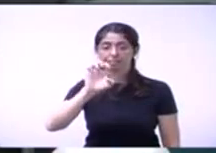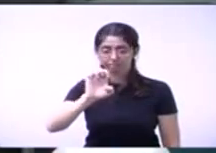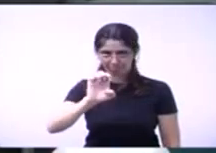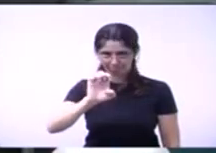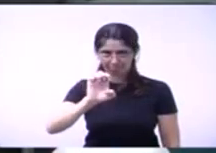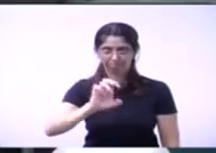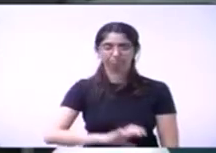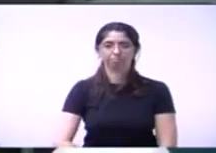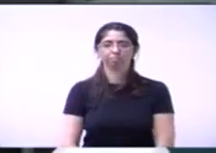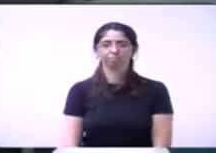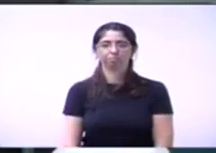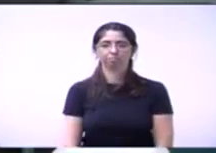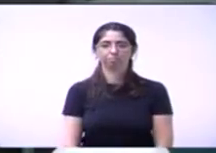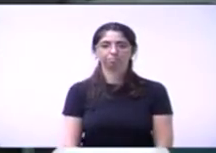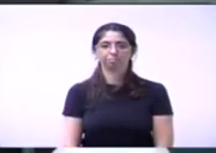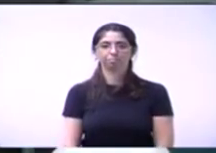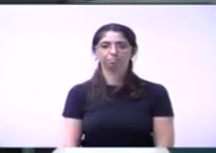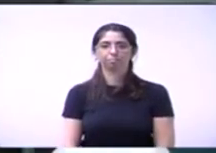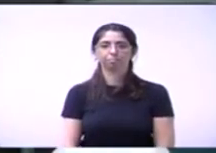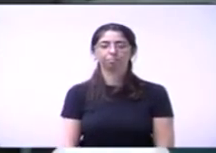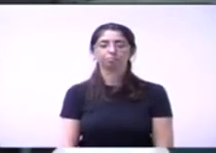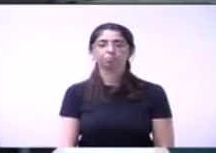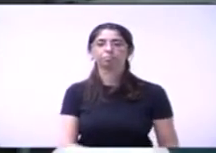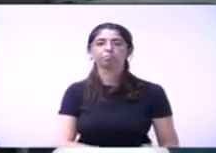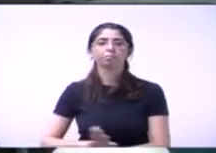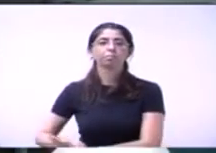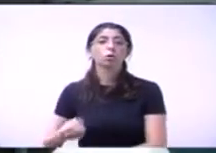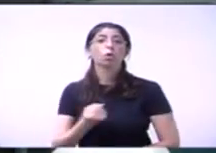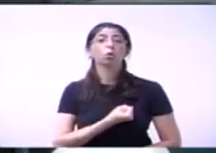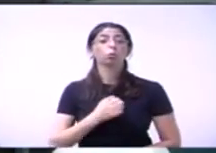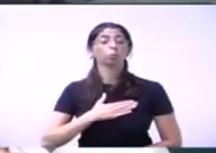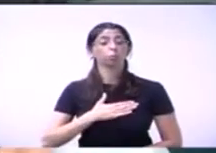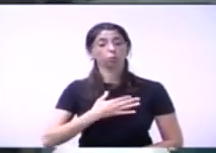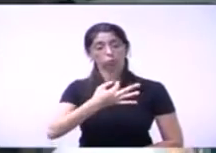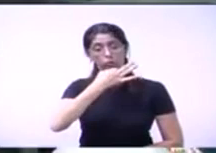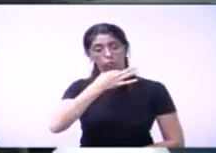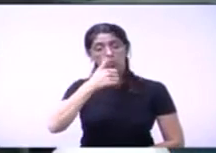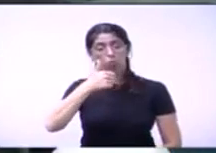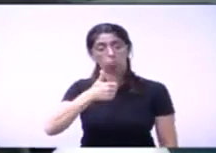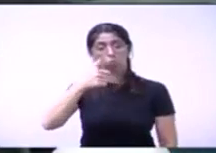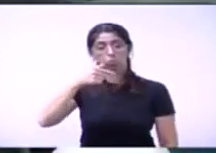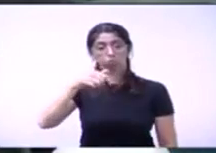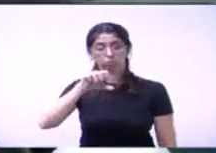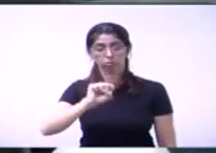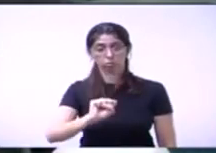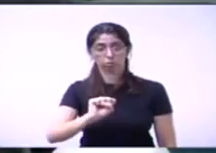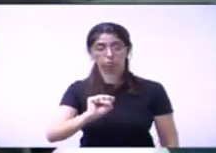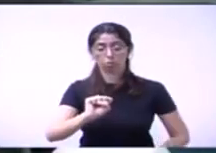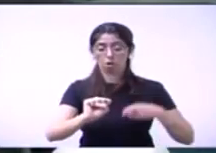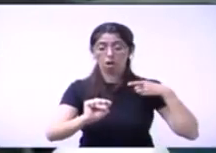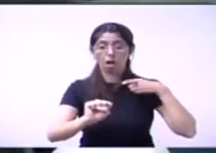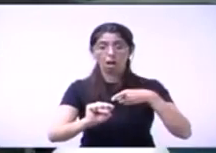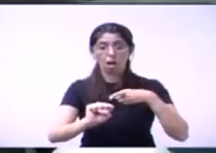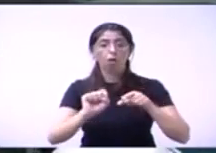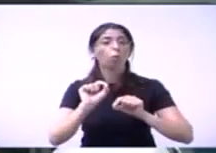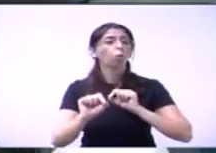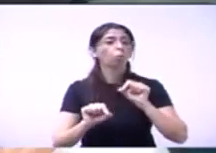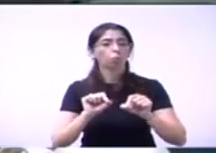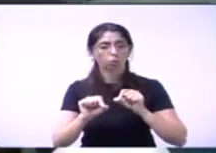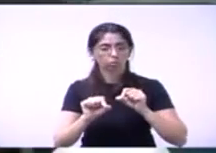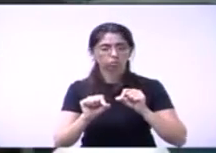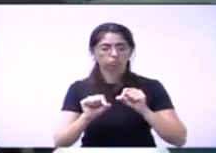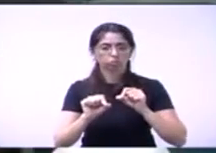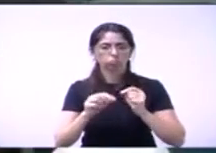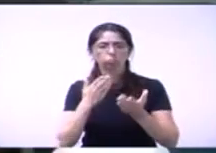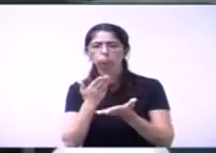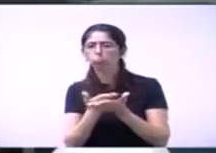falar também da minha indicação de número 178, que refere-se ao estudo ou